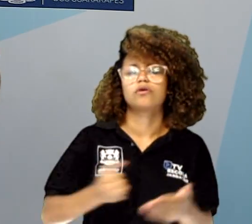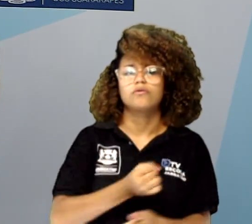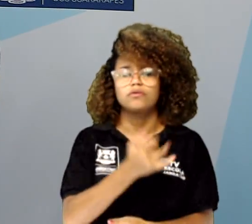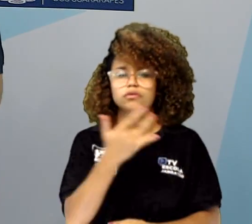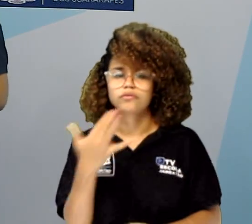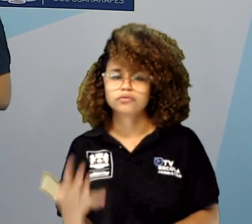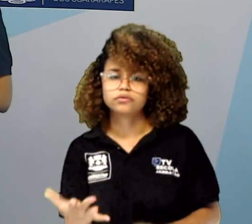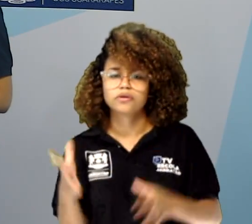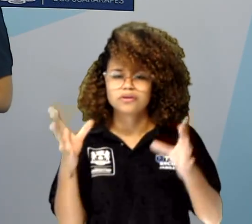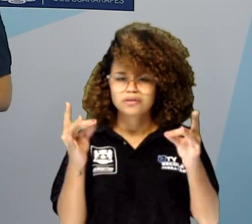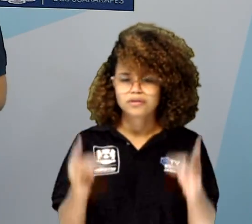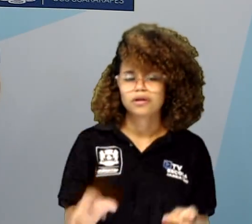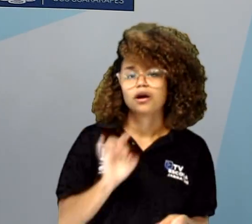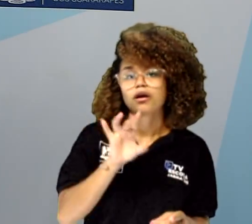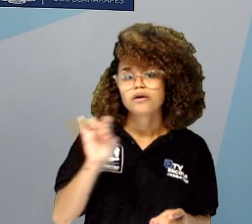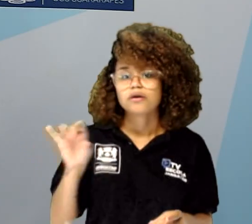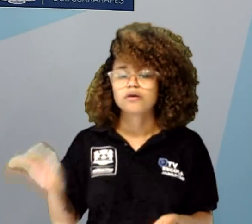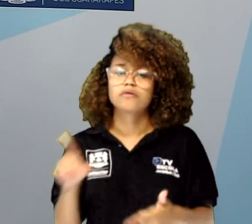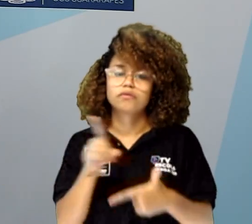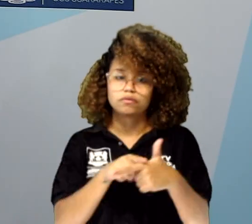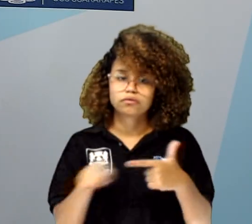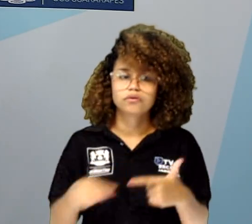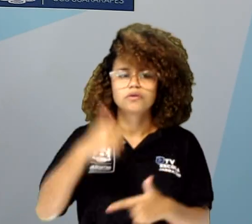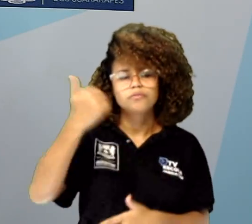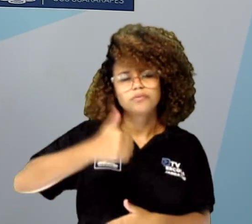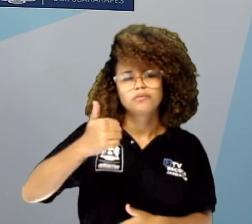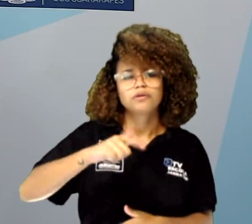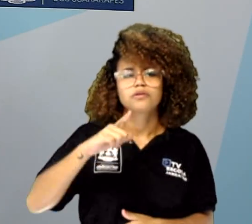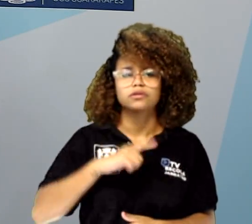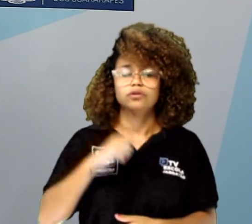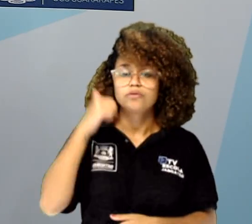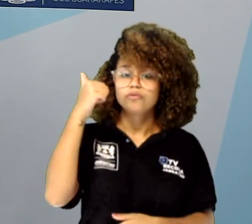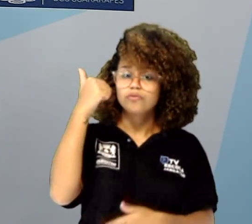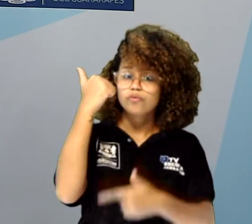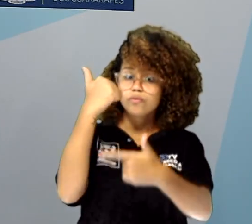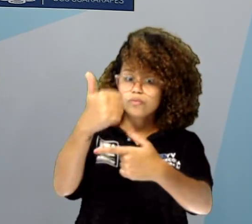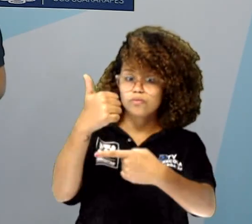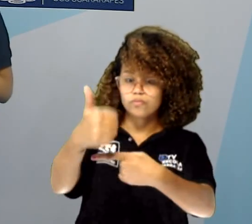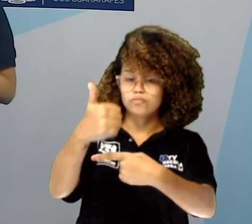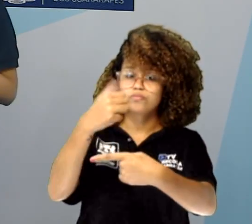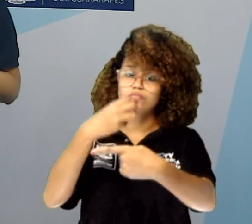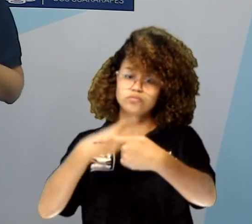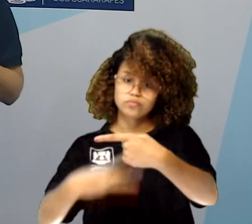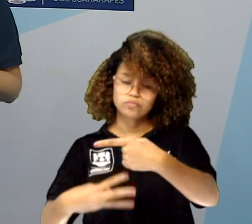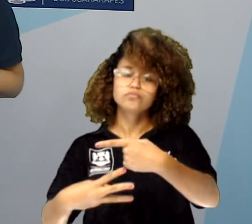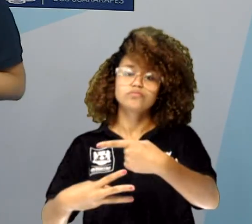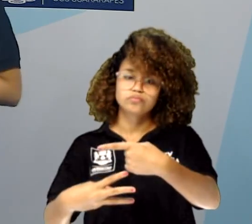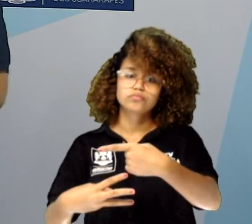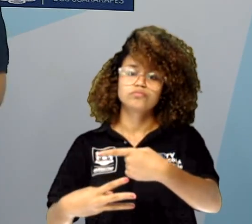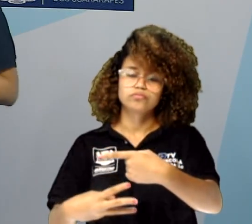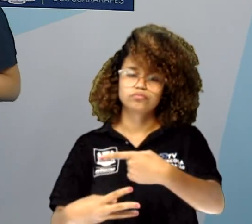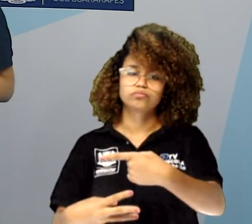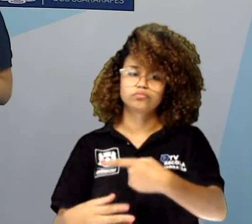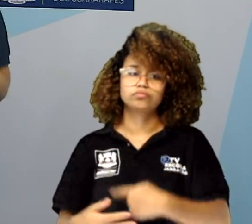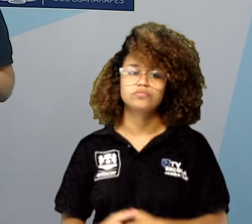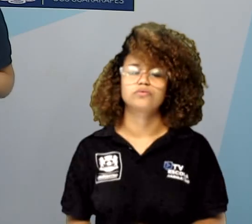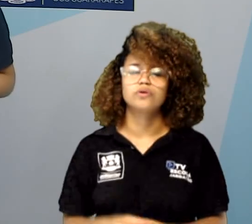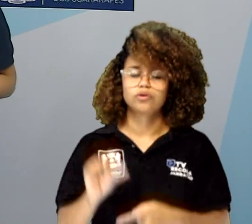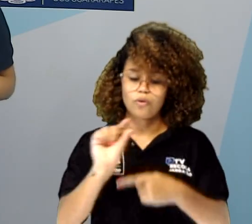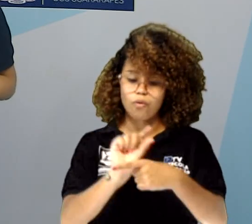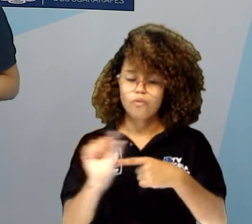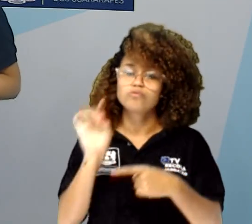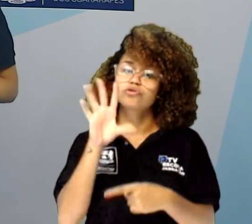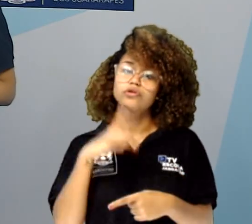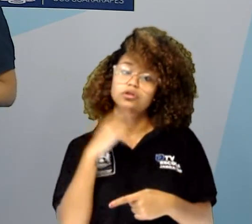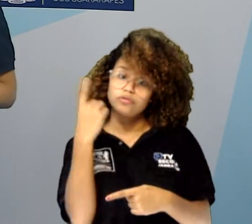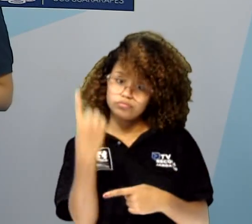de cada uma das divisões. Na primeira divisão, eu coloquei uma das 3 partes estão aí carregadas, né? Está carregada